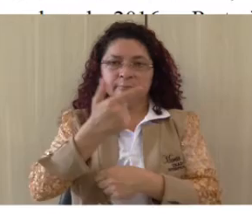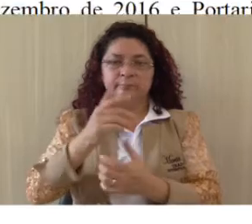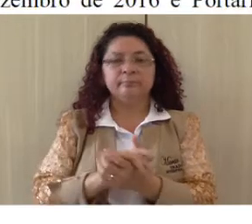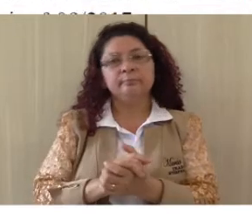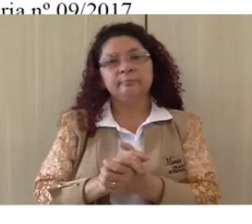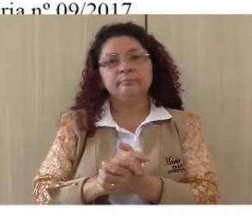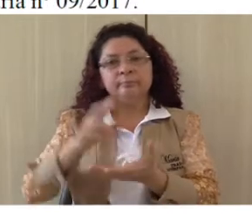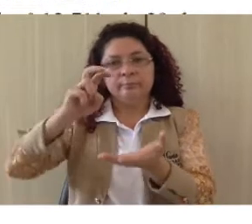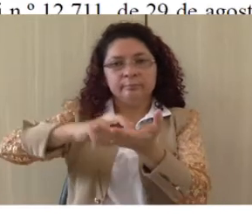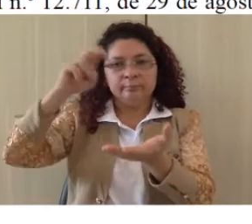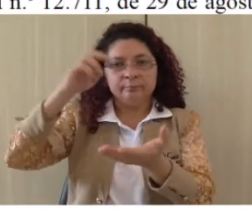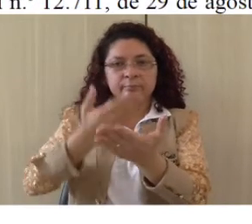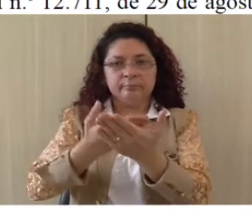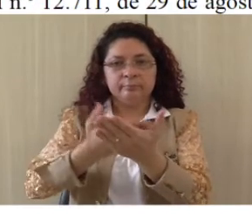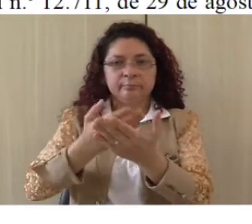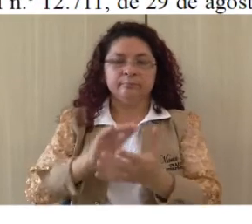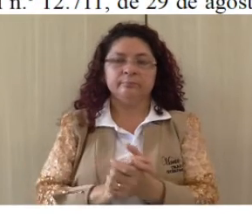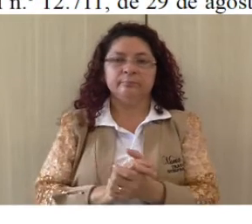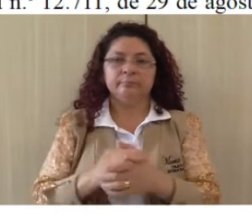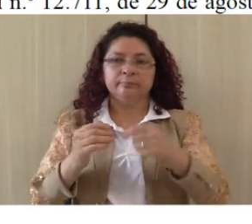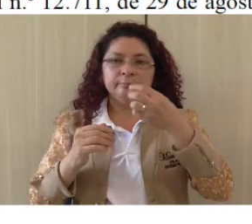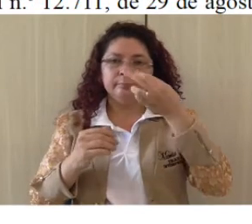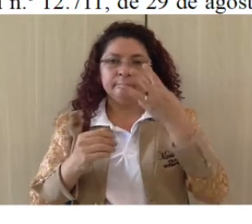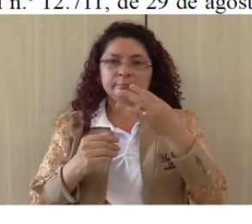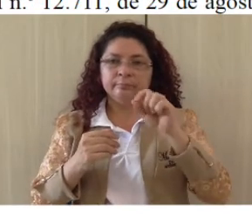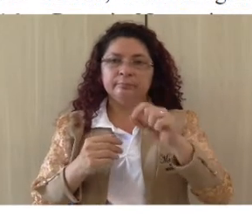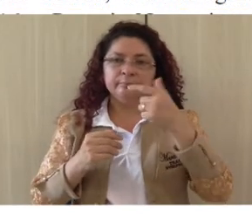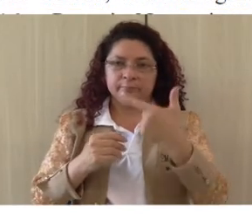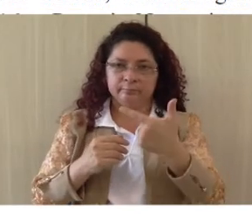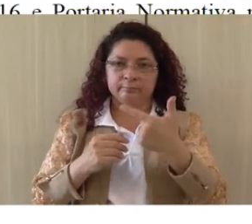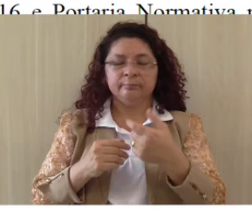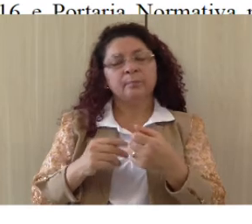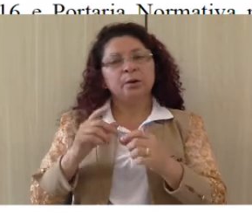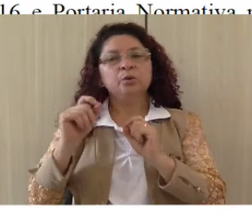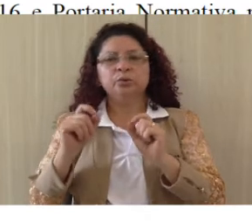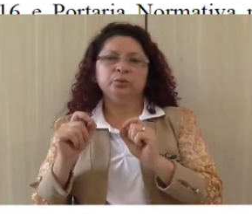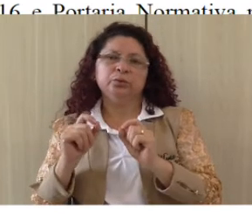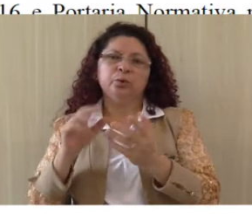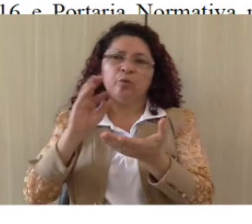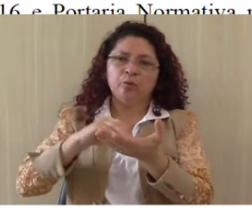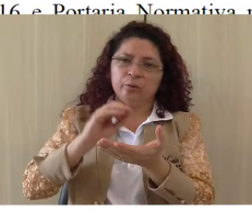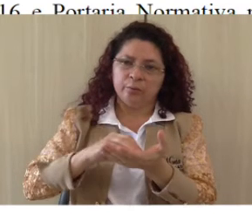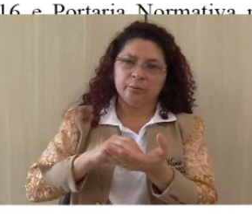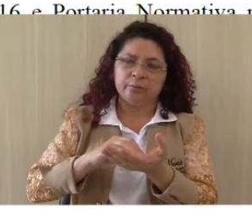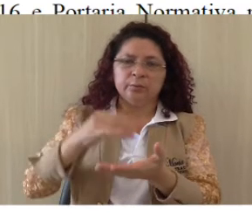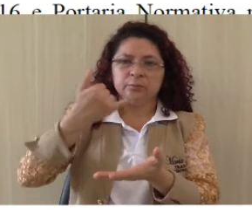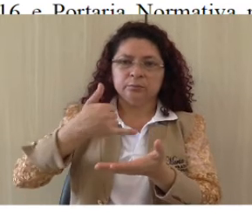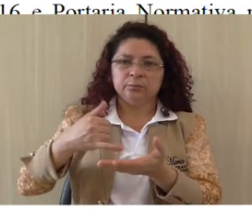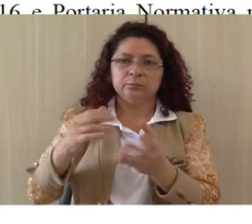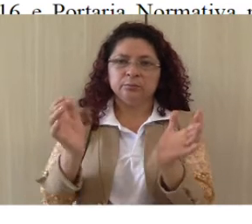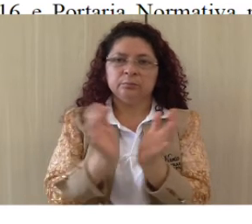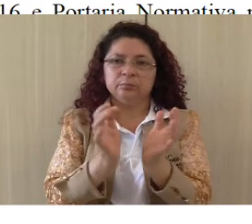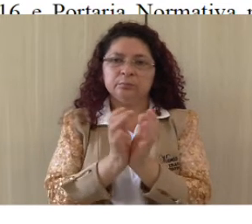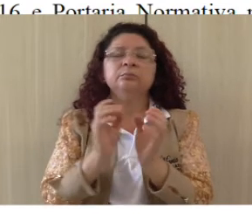com aulas no turno da manhã. Item 3.2. As vagas remanescentes após o período de matrícula da